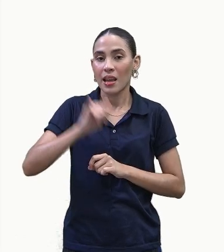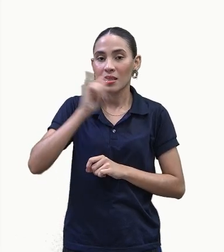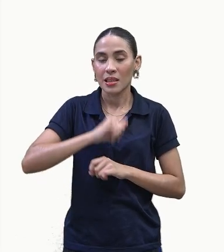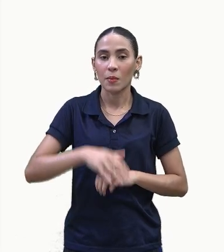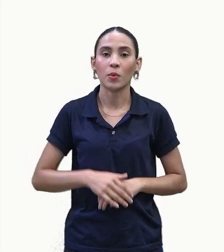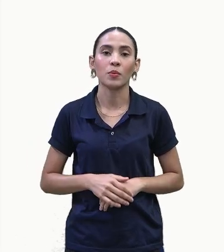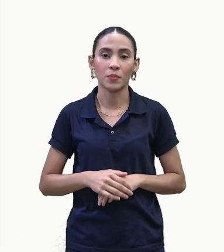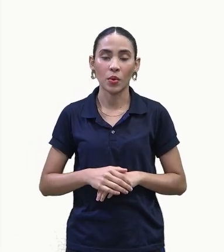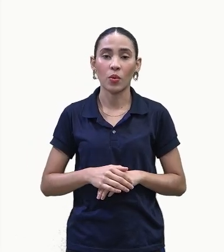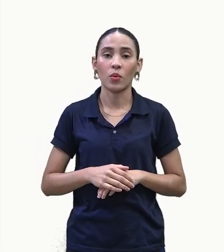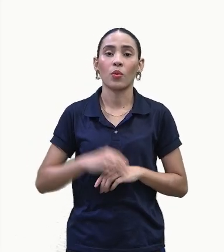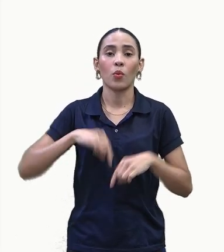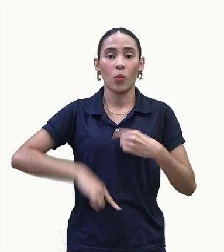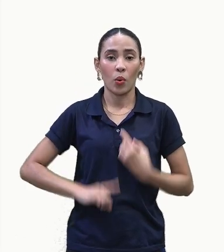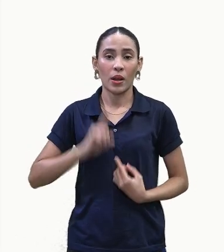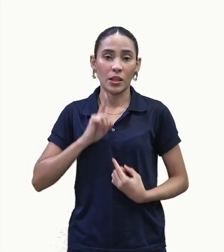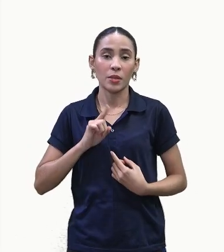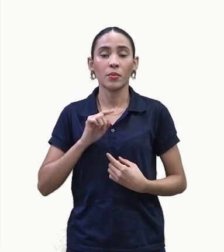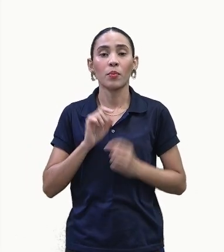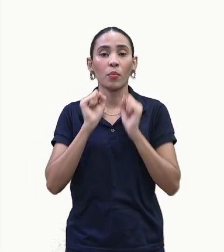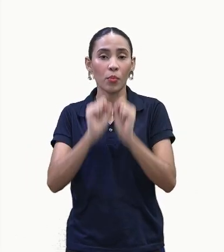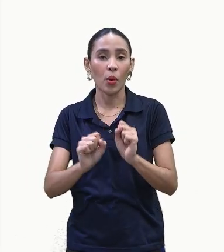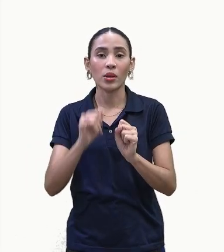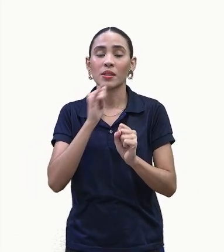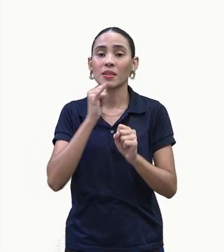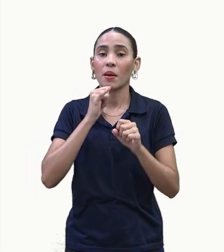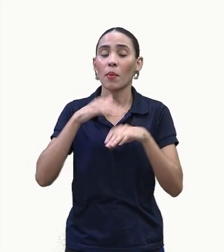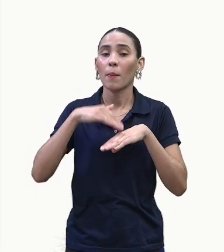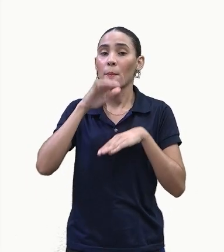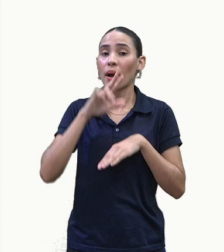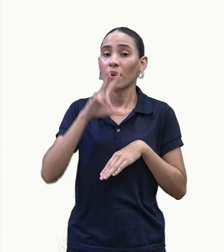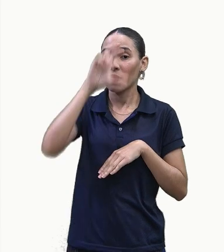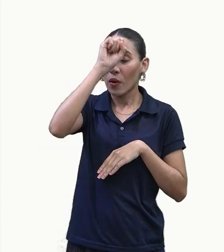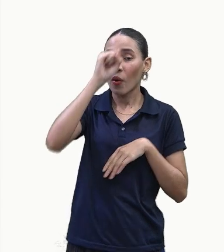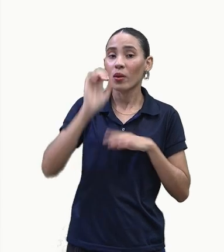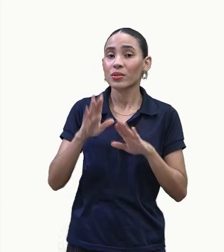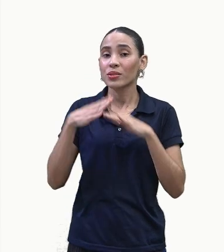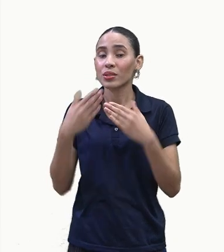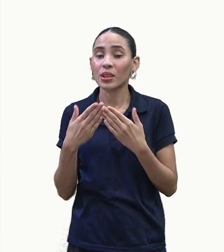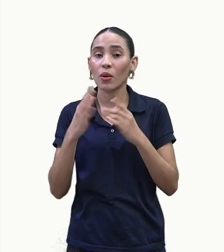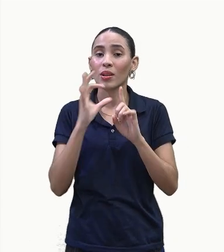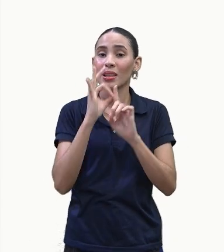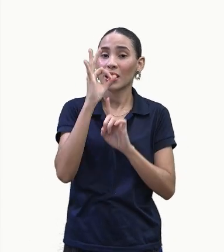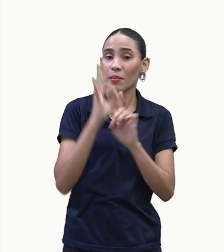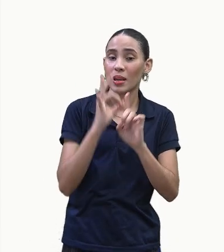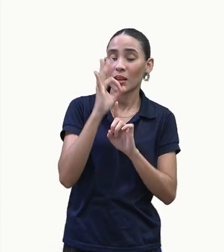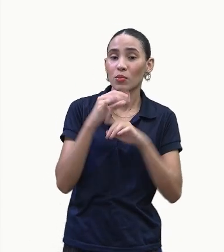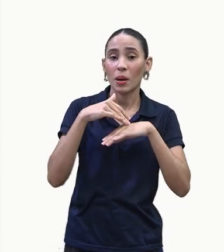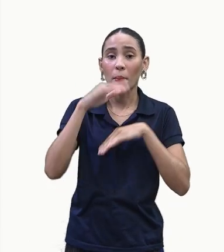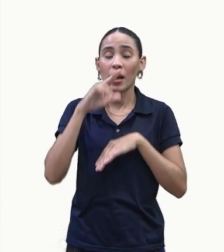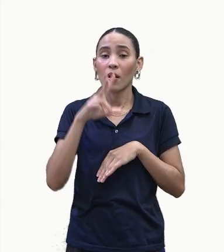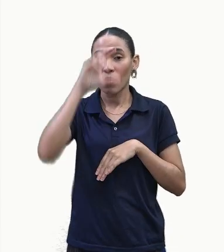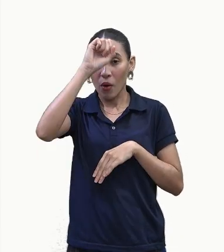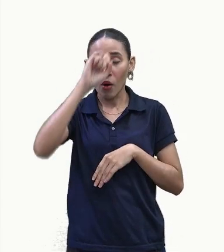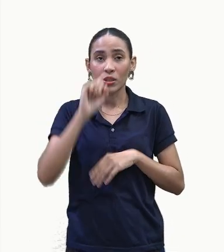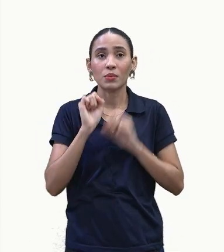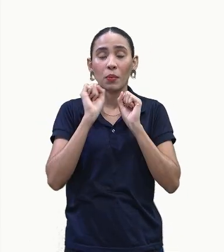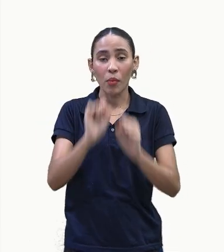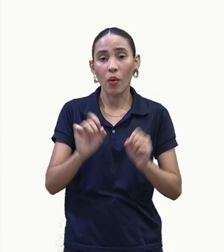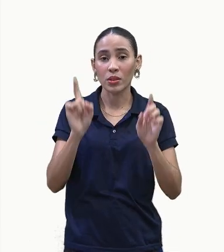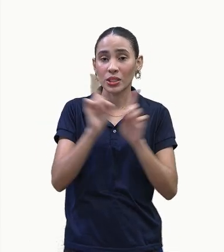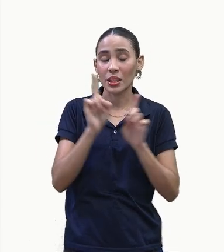assim, esse organismo transgênico ele pode ser mais resistente, então aí uma temperatura mais elevada, ele pode